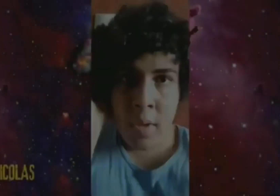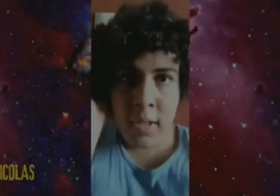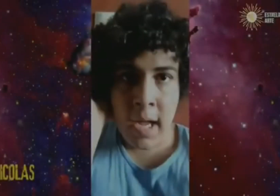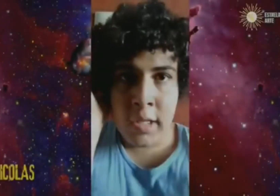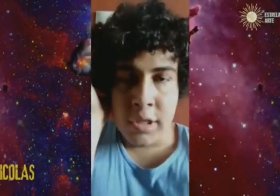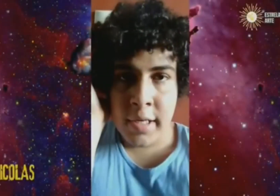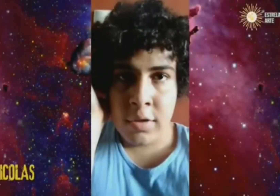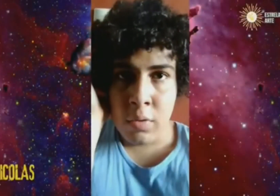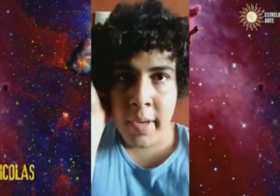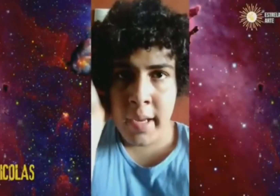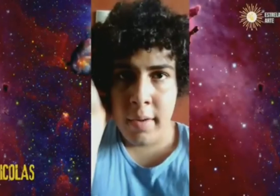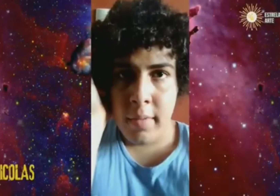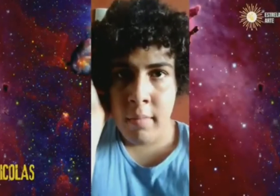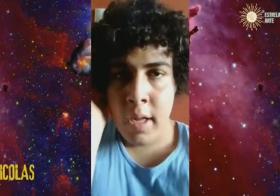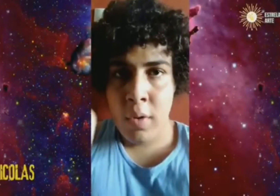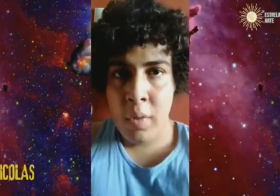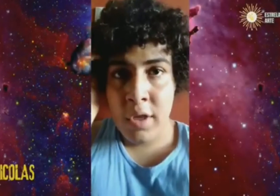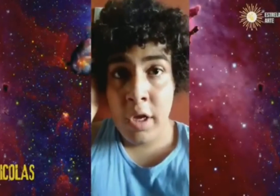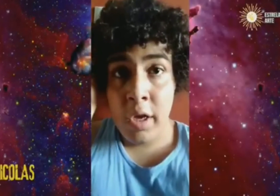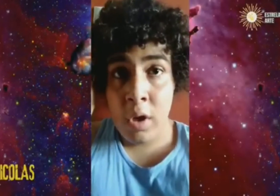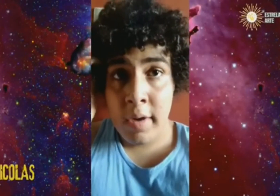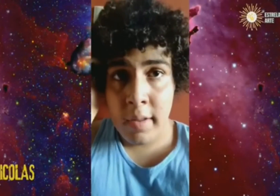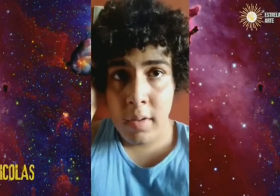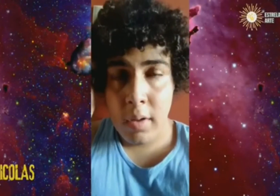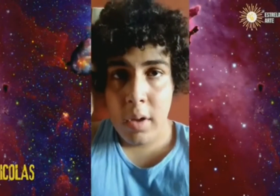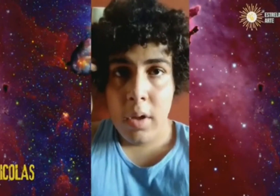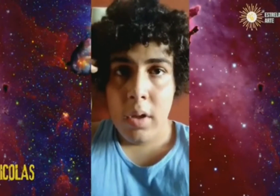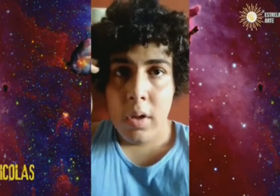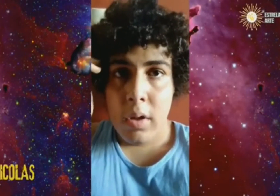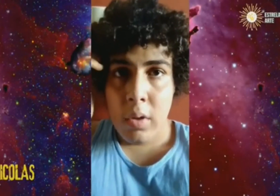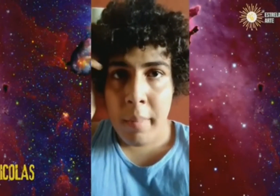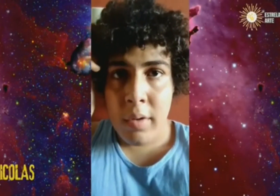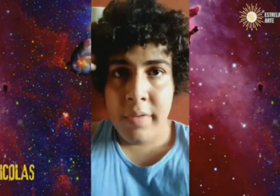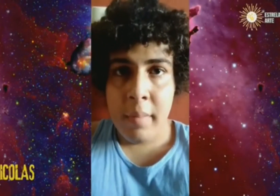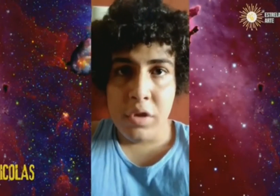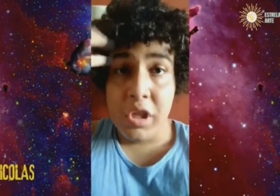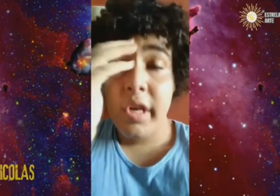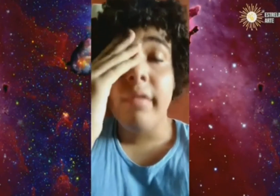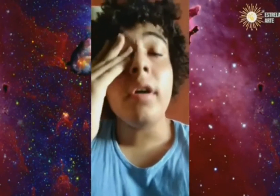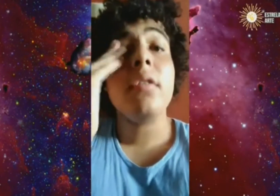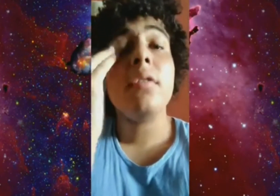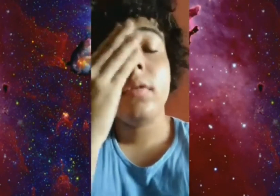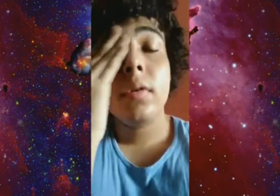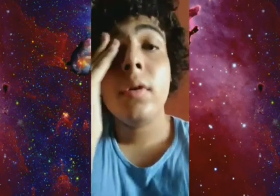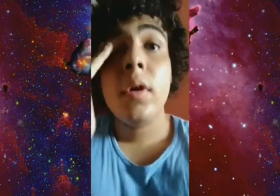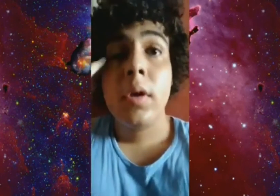Olá, boa tarde, gente, tudo bem? Meu nome é Nicolas, sou amigo de Fábio